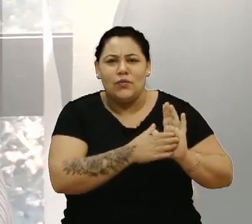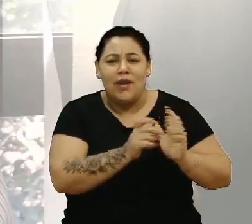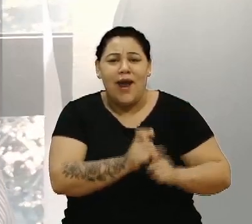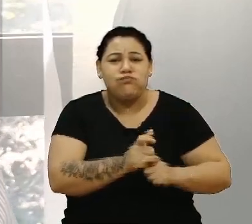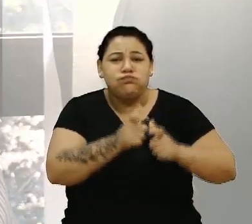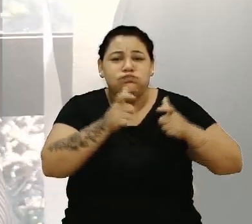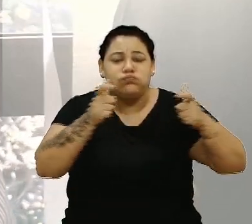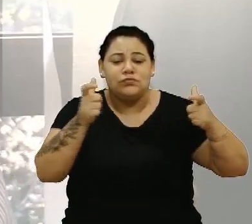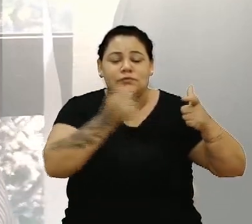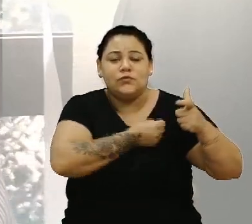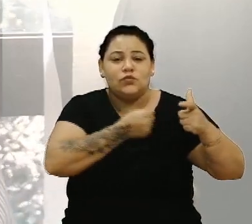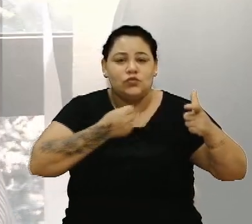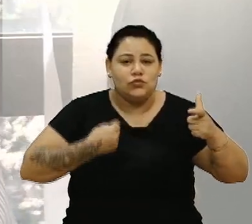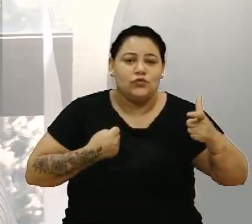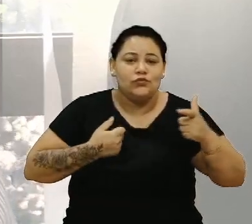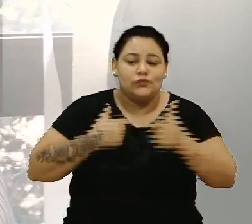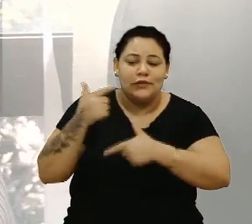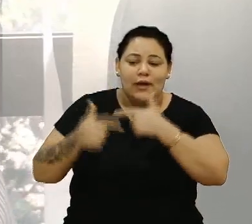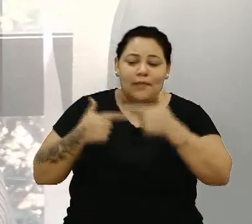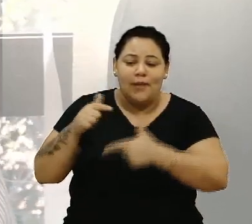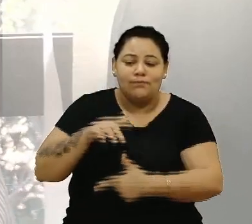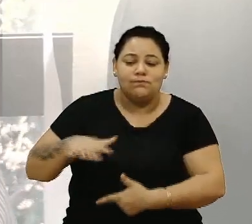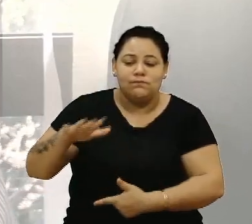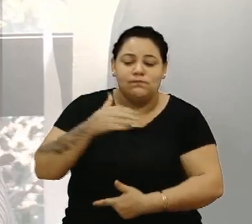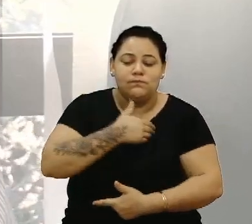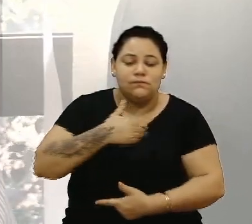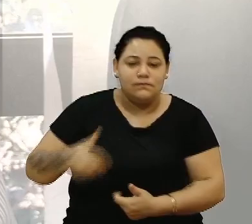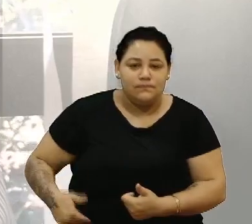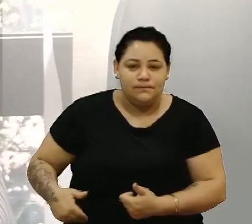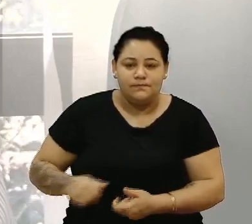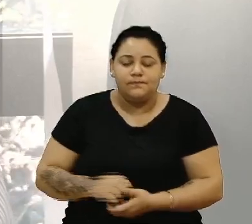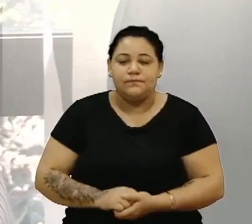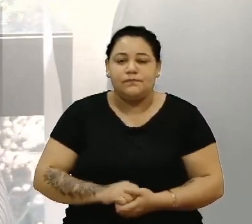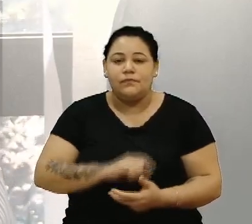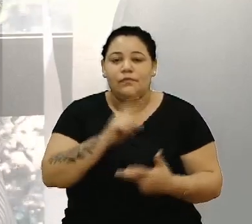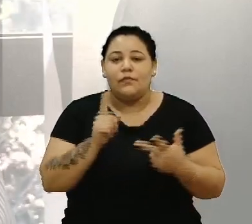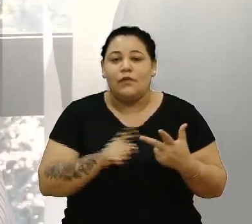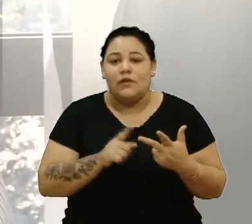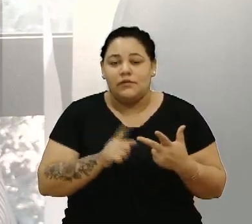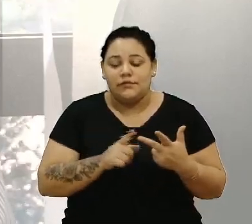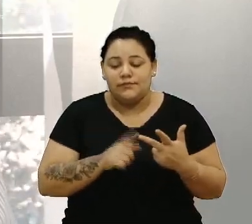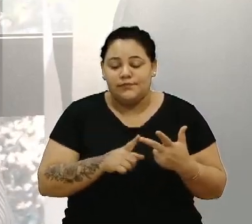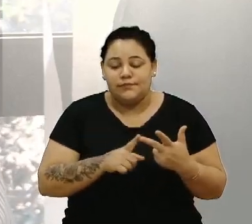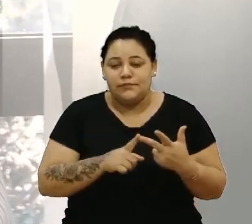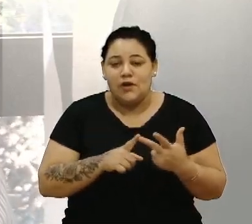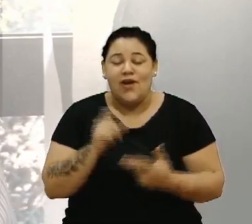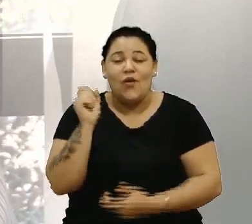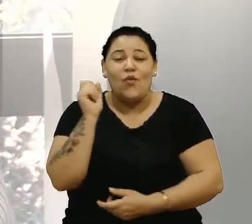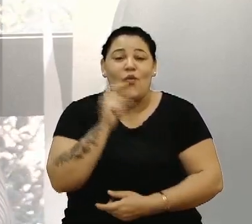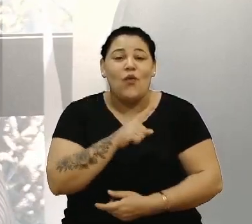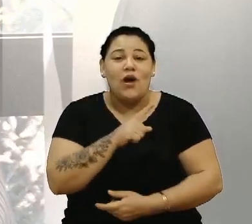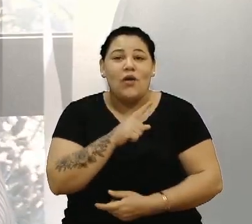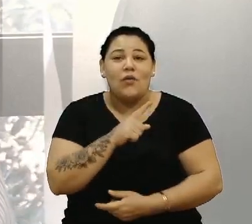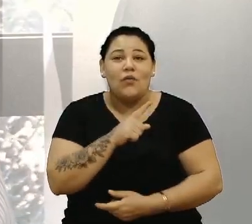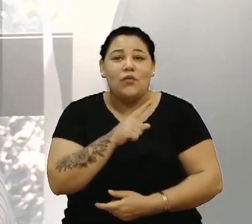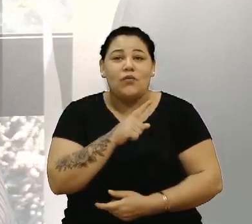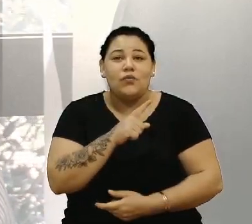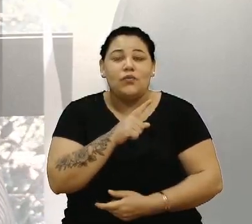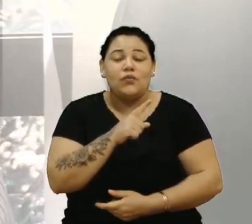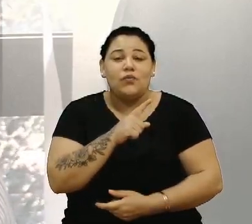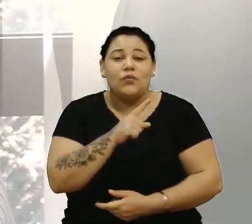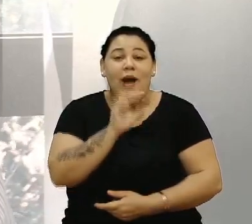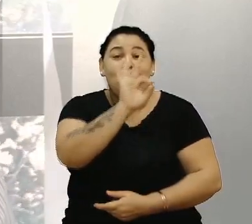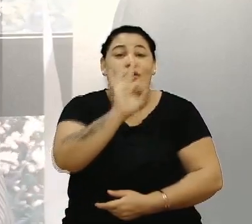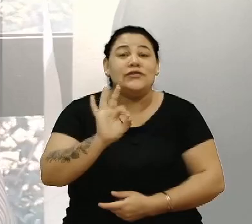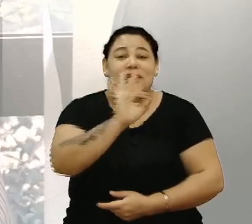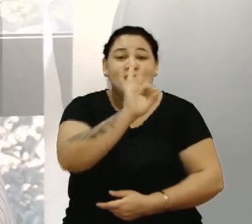médicos atuando na rede pública do município? 3. Qual é a proporção de médicos por habitante na rede